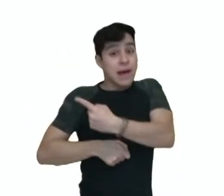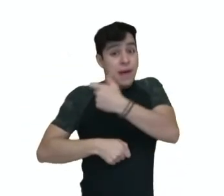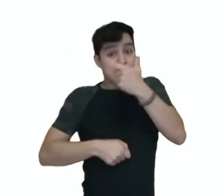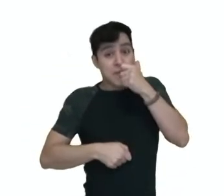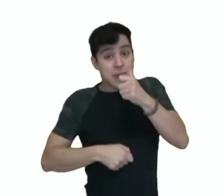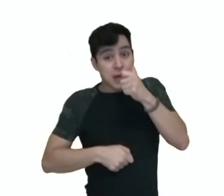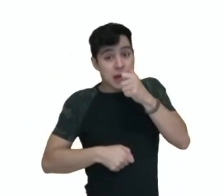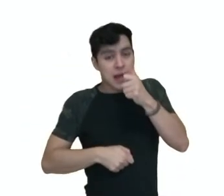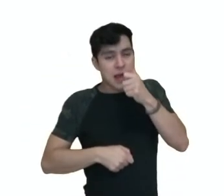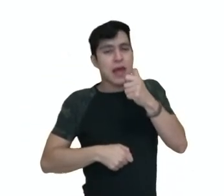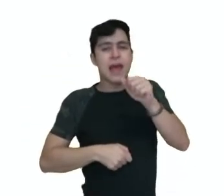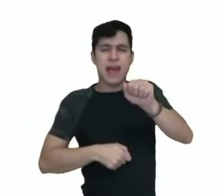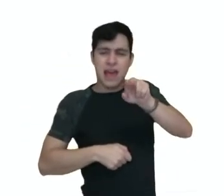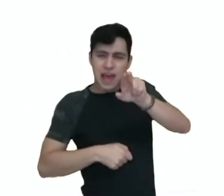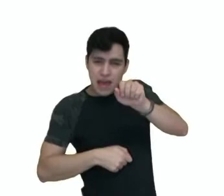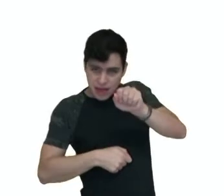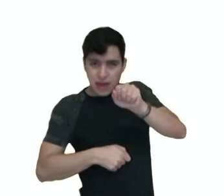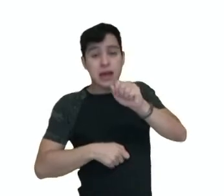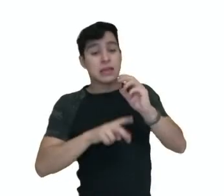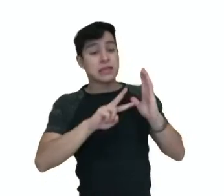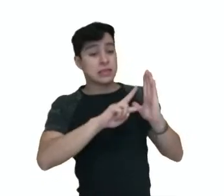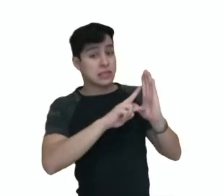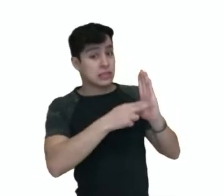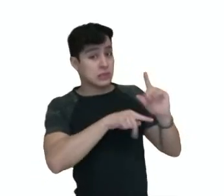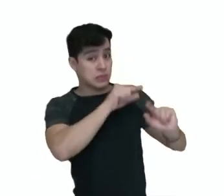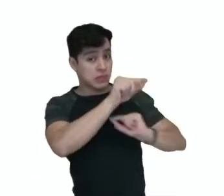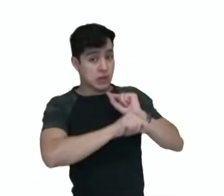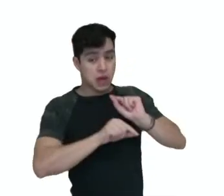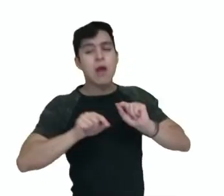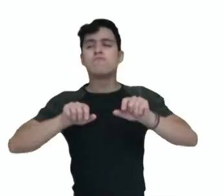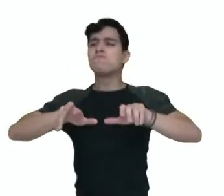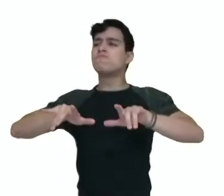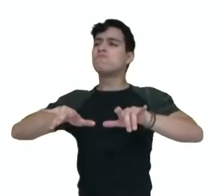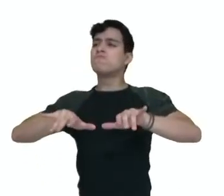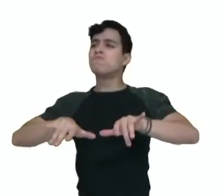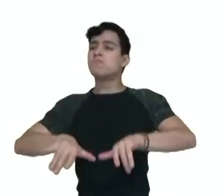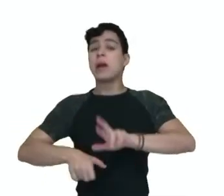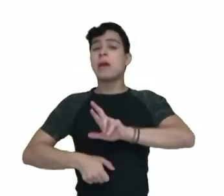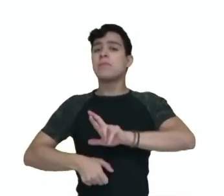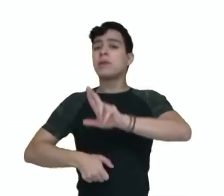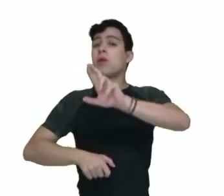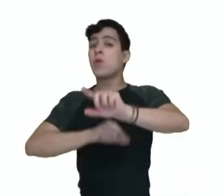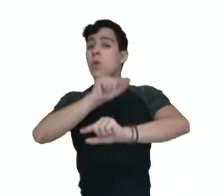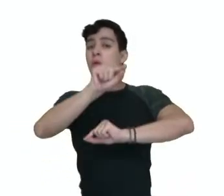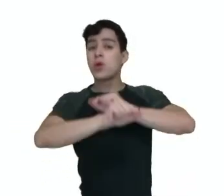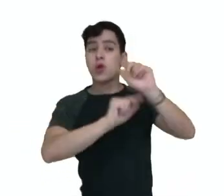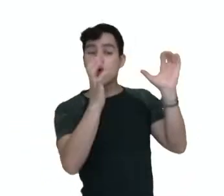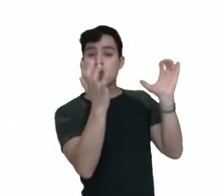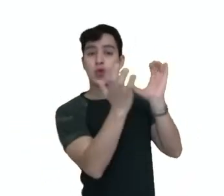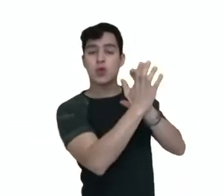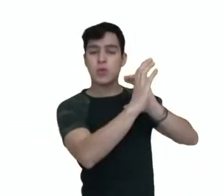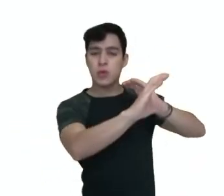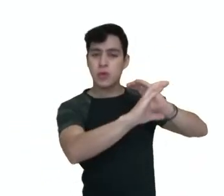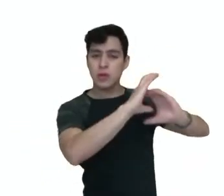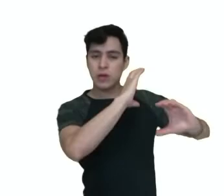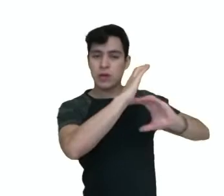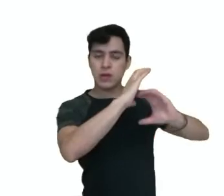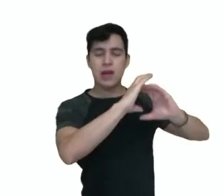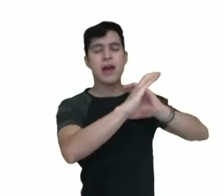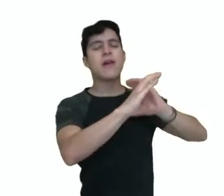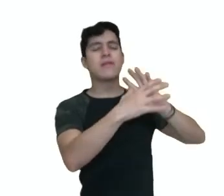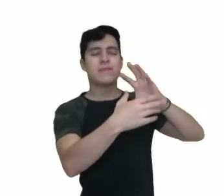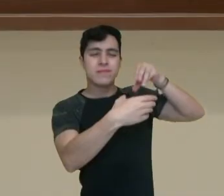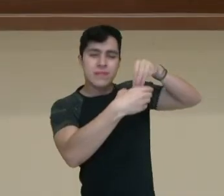de comunicação do governo municipal. Então, isso foi publicado na Assescom, que é a assessoria do governo municipal de